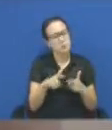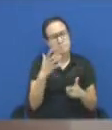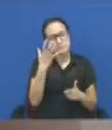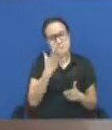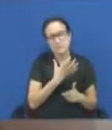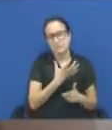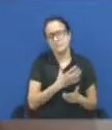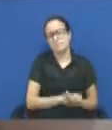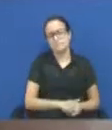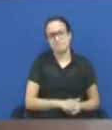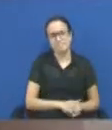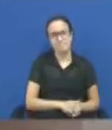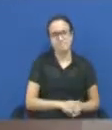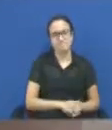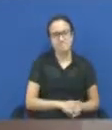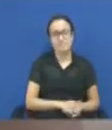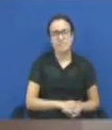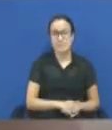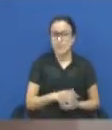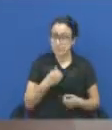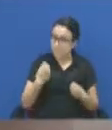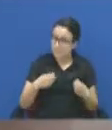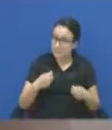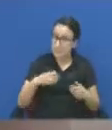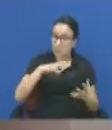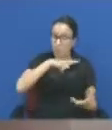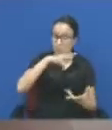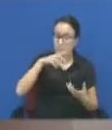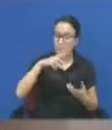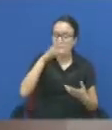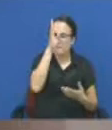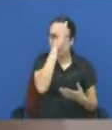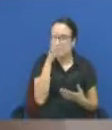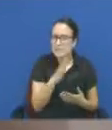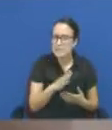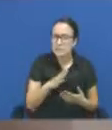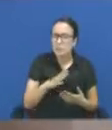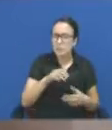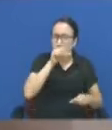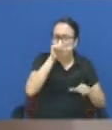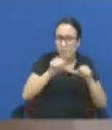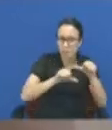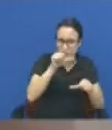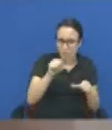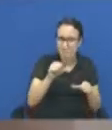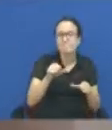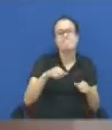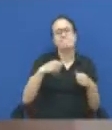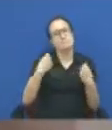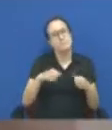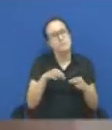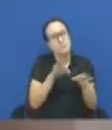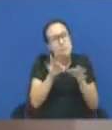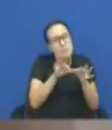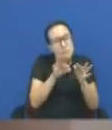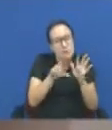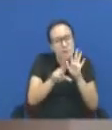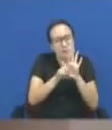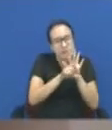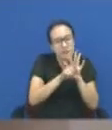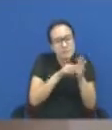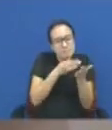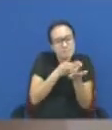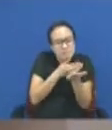esse país, o projeto do Wilson está no rumo certo. Vamos começar com um dia e vamos colocar toda a